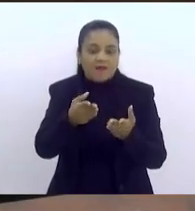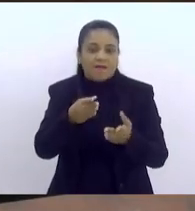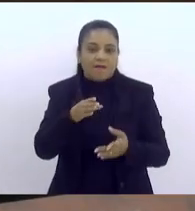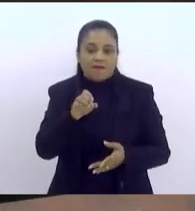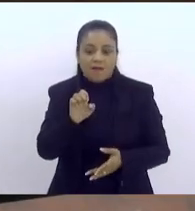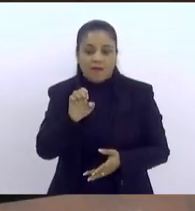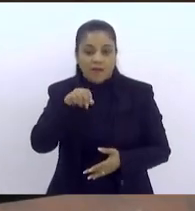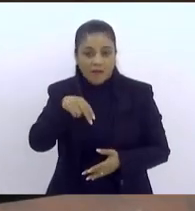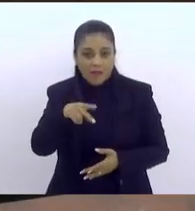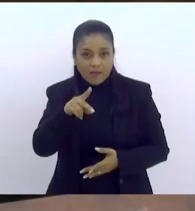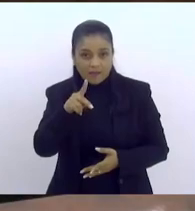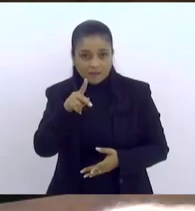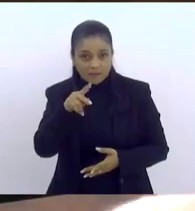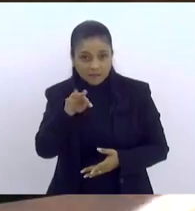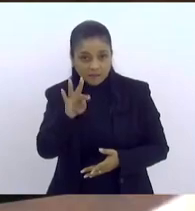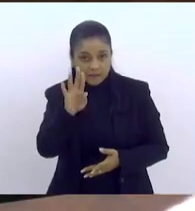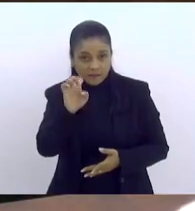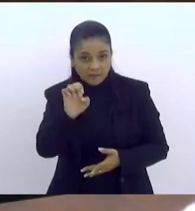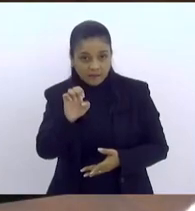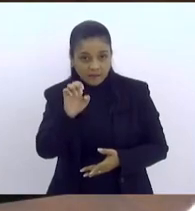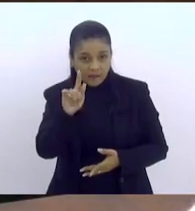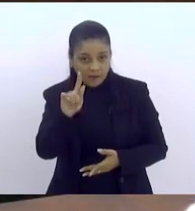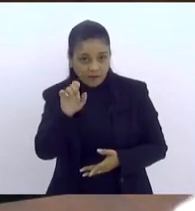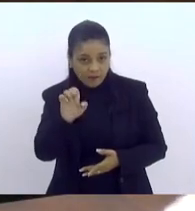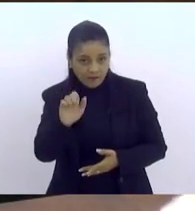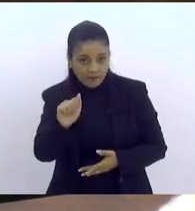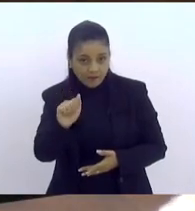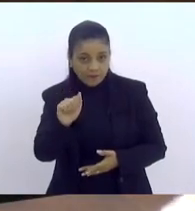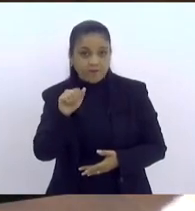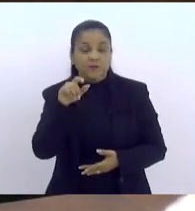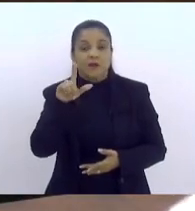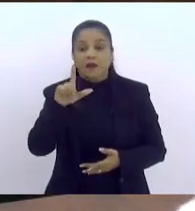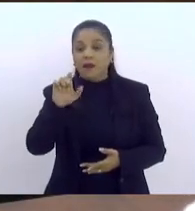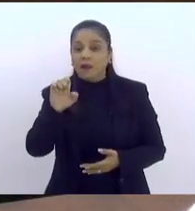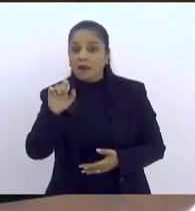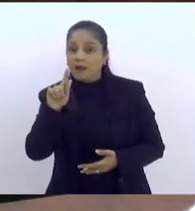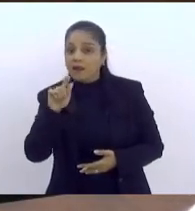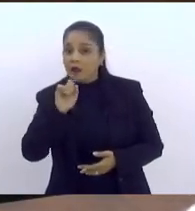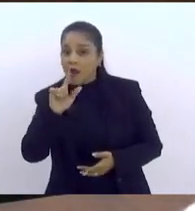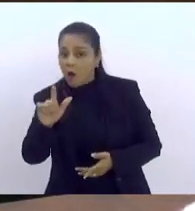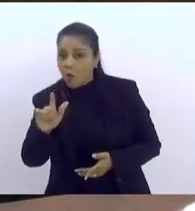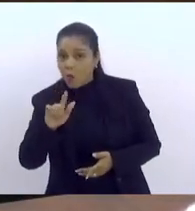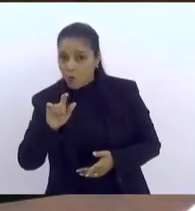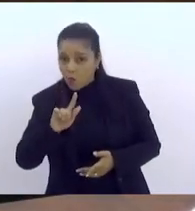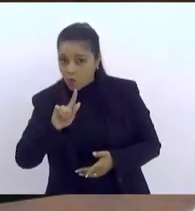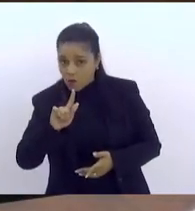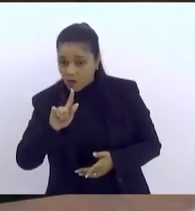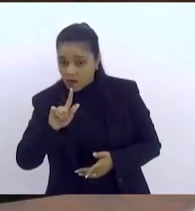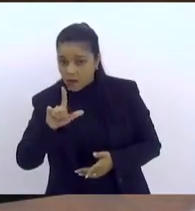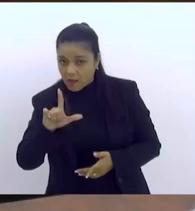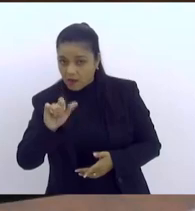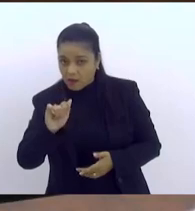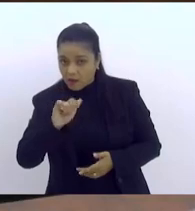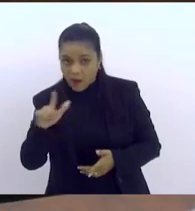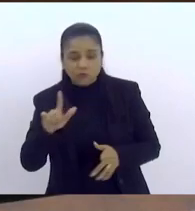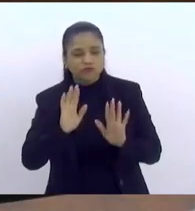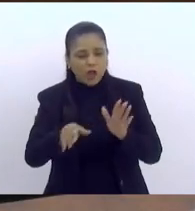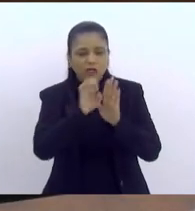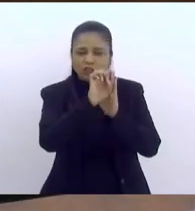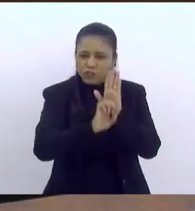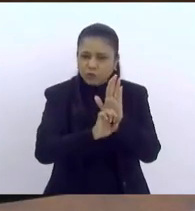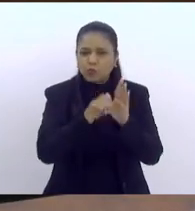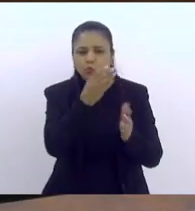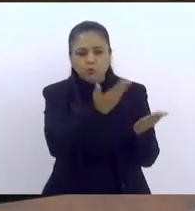lei que já existe, já foi feita alteração no Estatuto da Criança e do Adolescente, e a gente continua vivendo